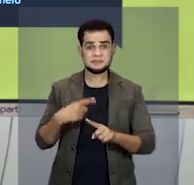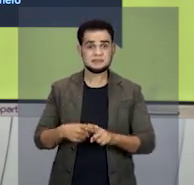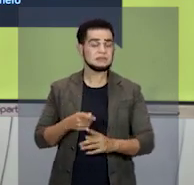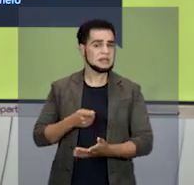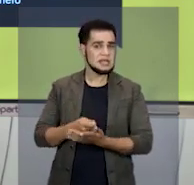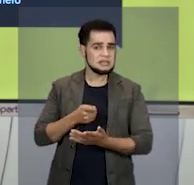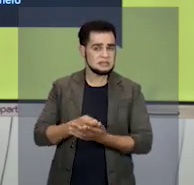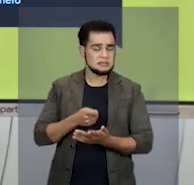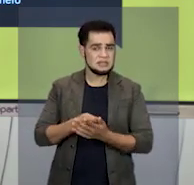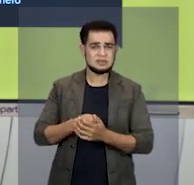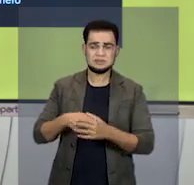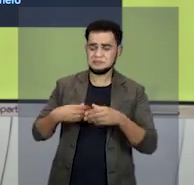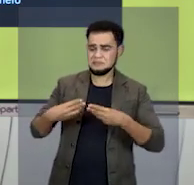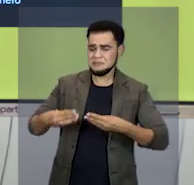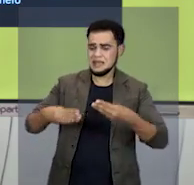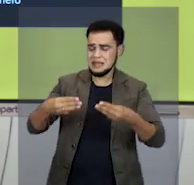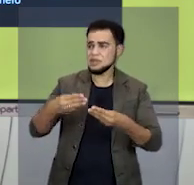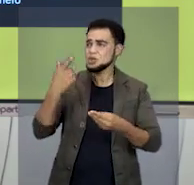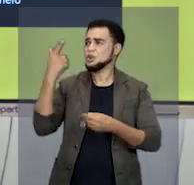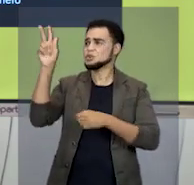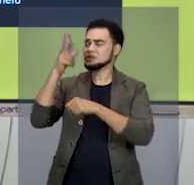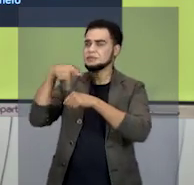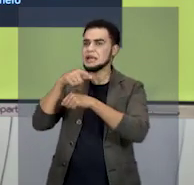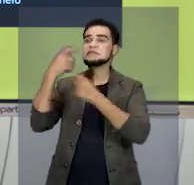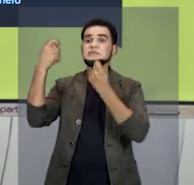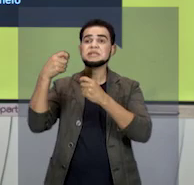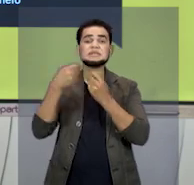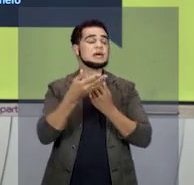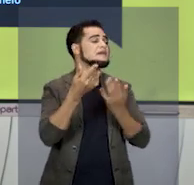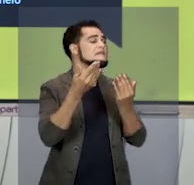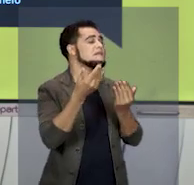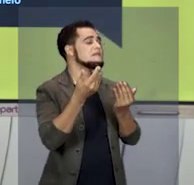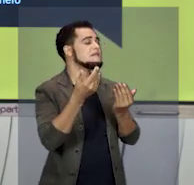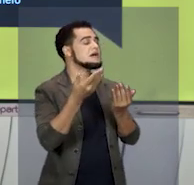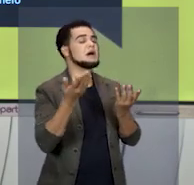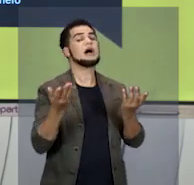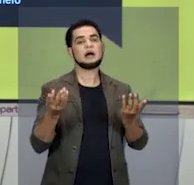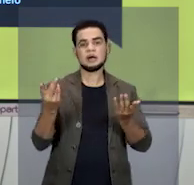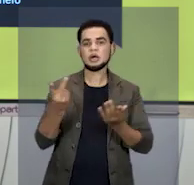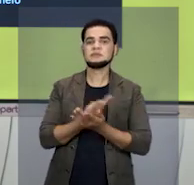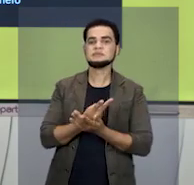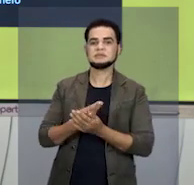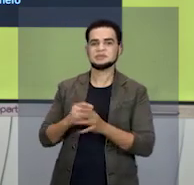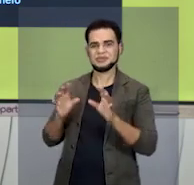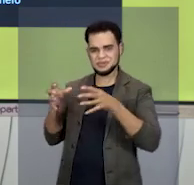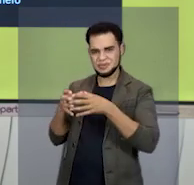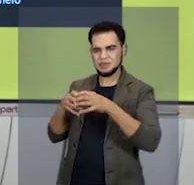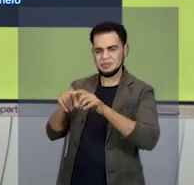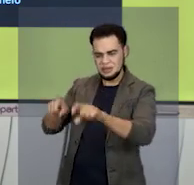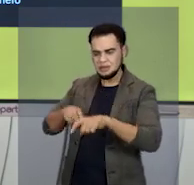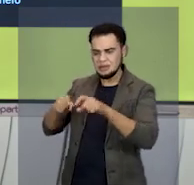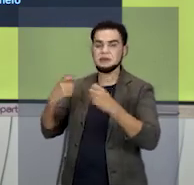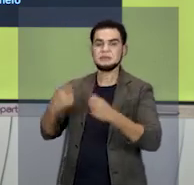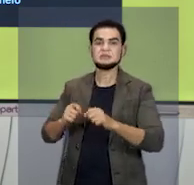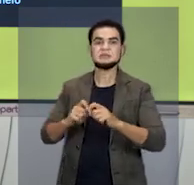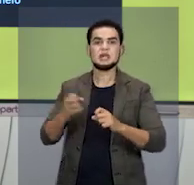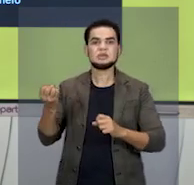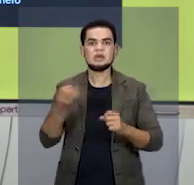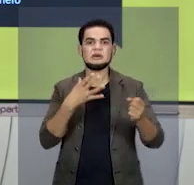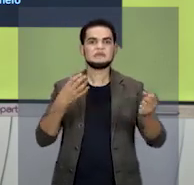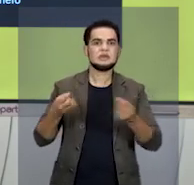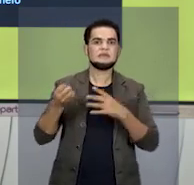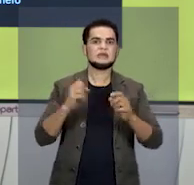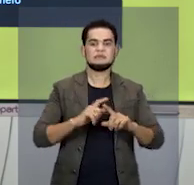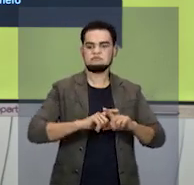mercado internacional, ou seja, vai precisar de novos hectares, novas áreas de produção para justamente